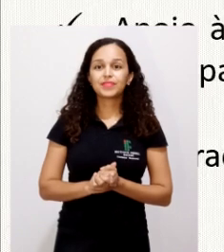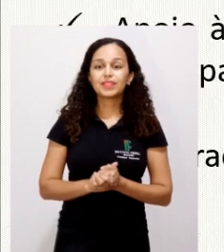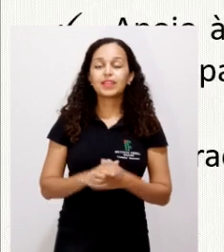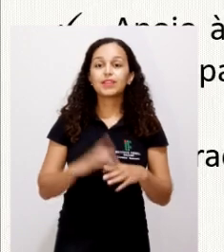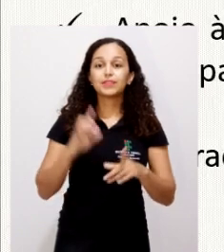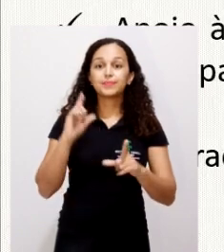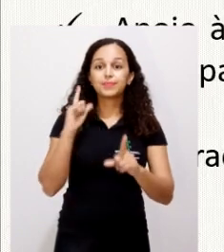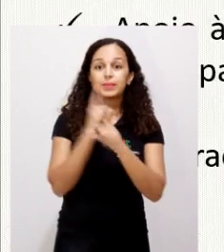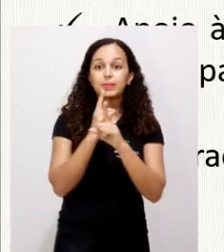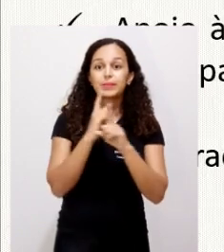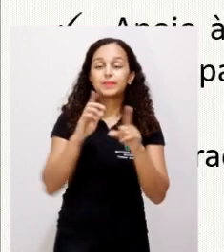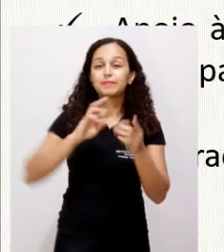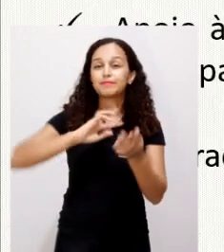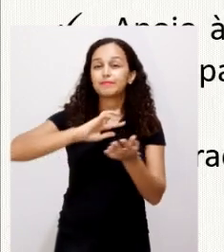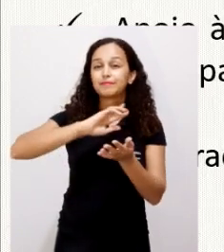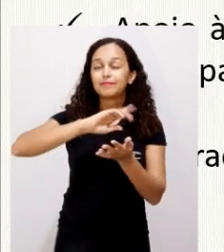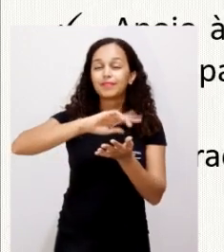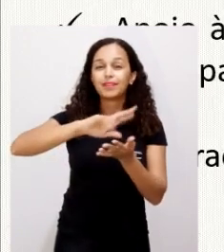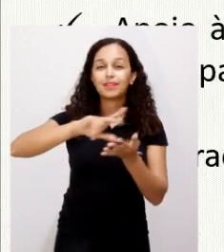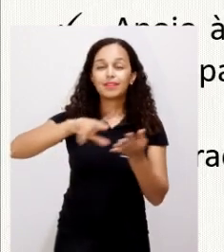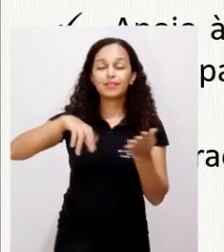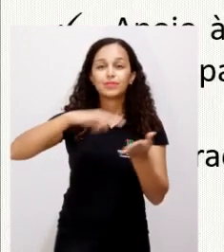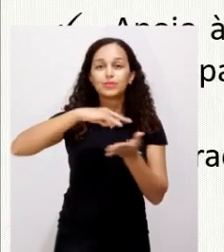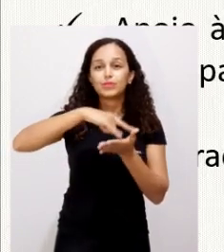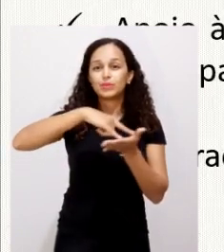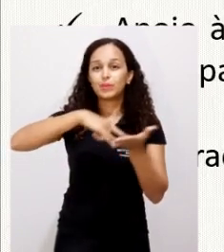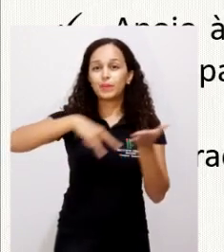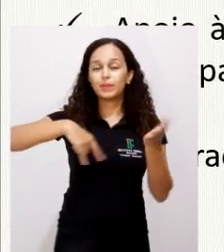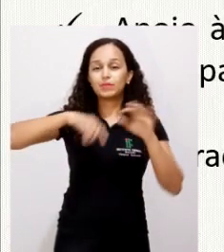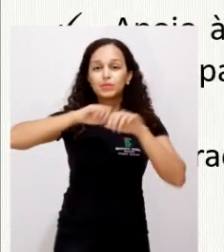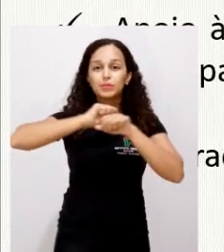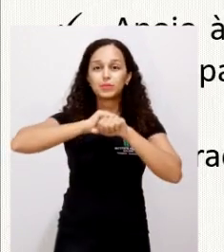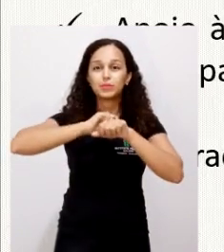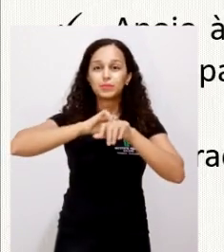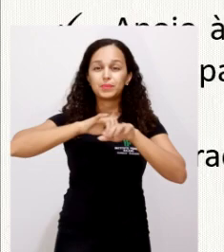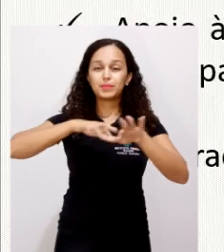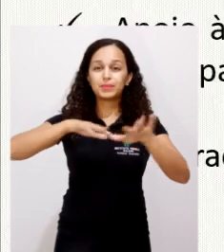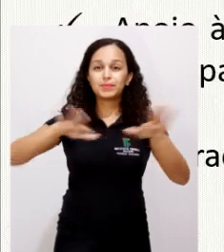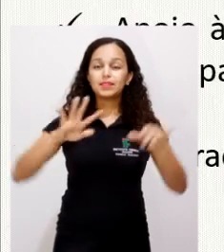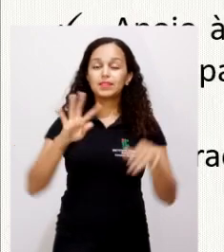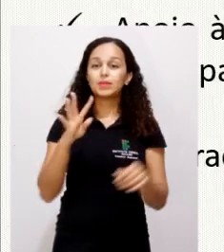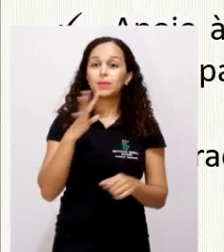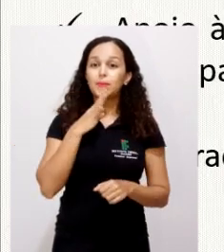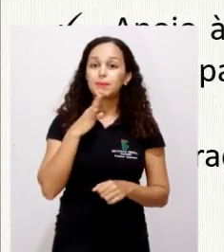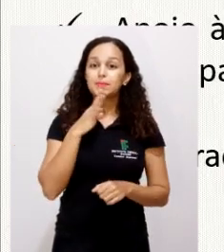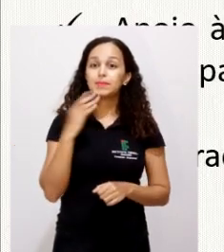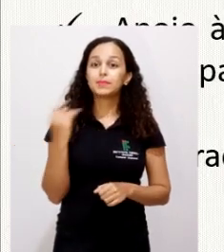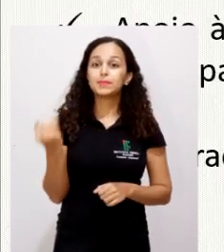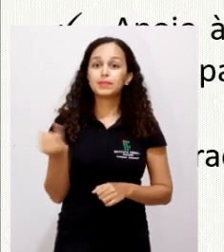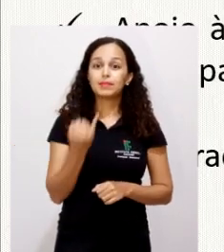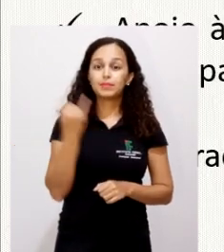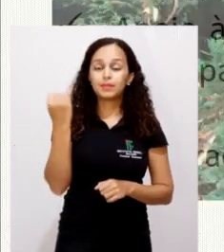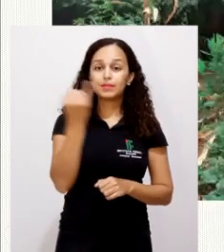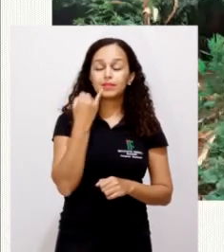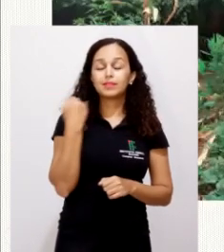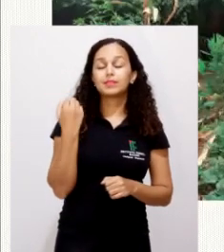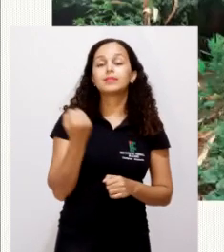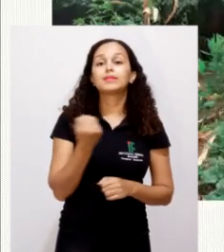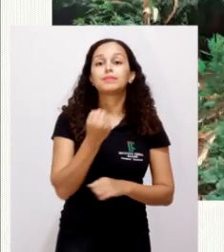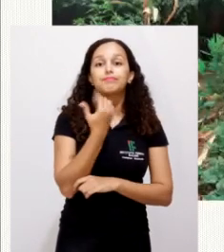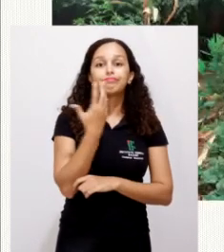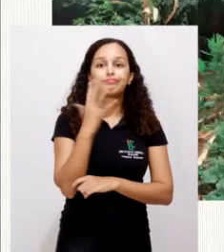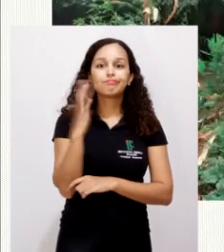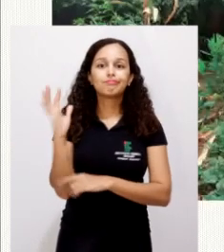Nós vamos encontrar uma variedade de documentos para a disseminação desse conhecimento e da importância das punks para a